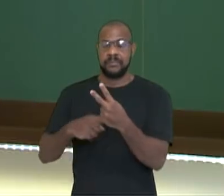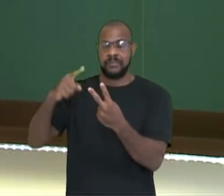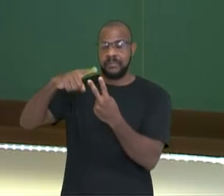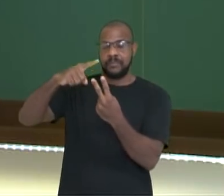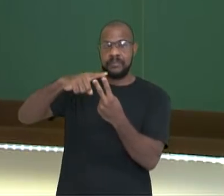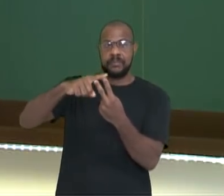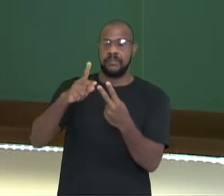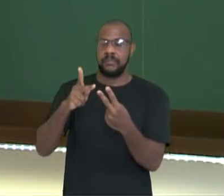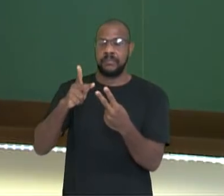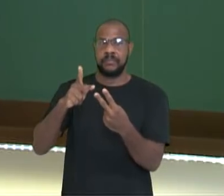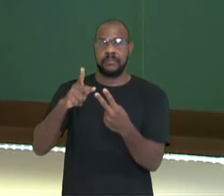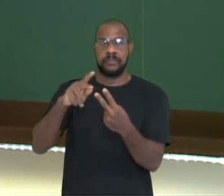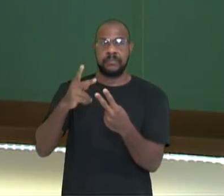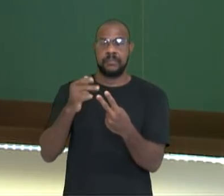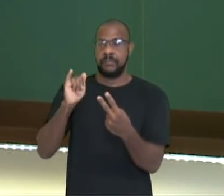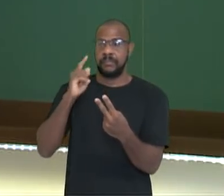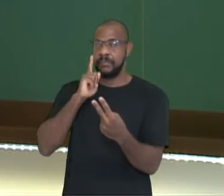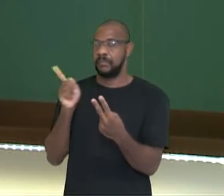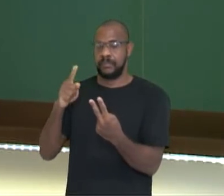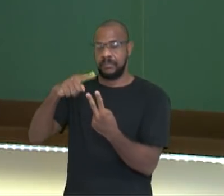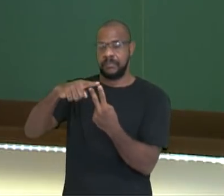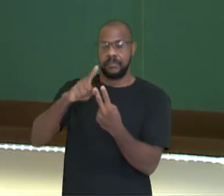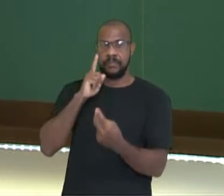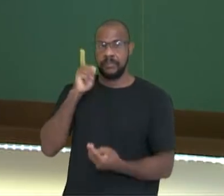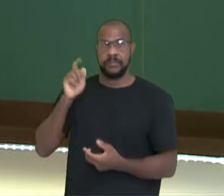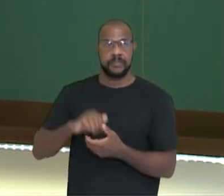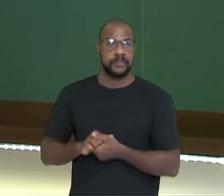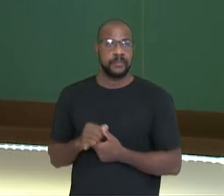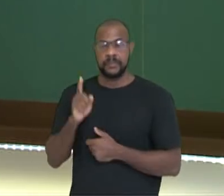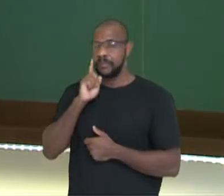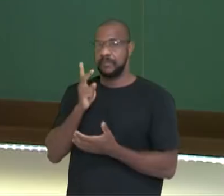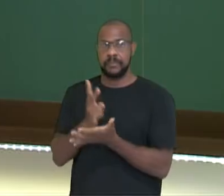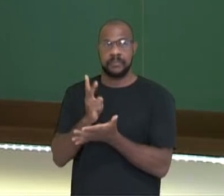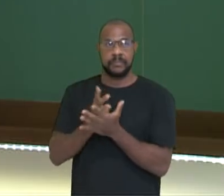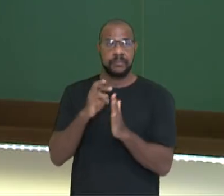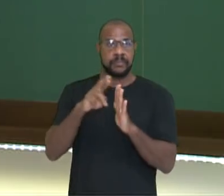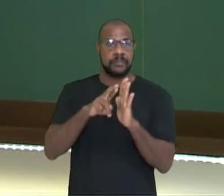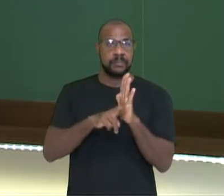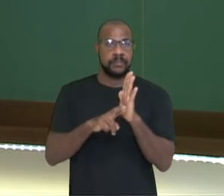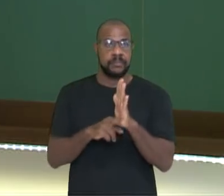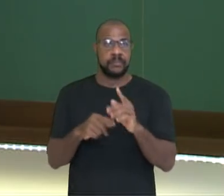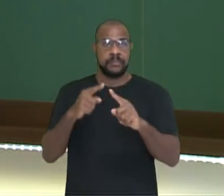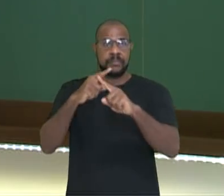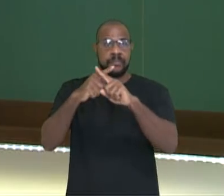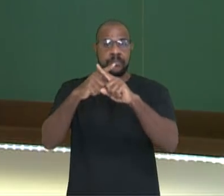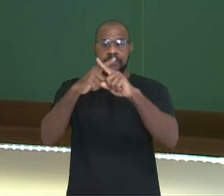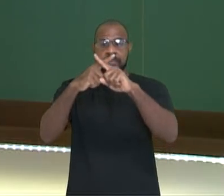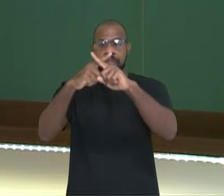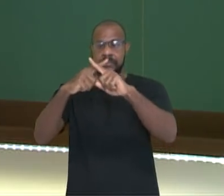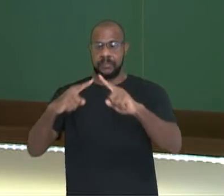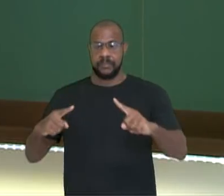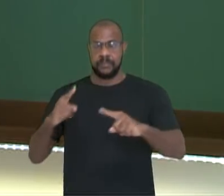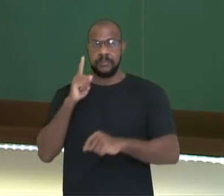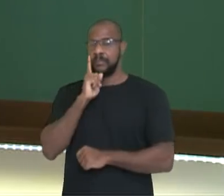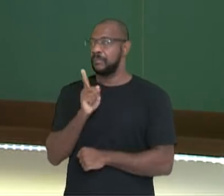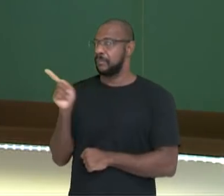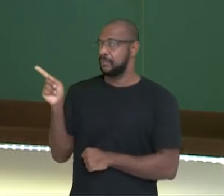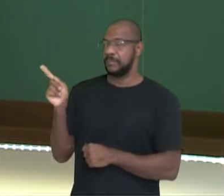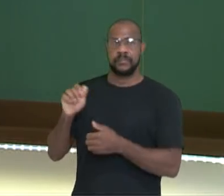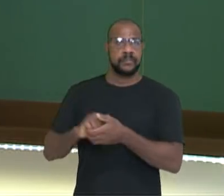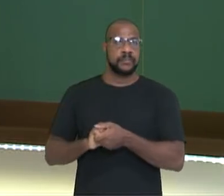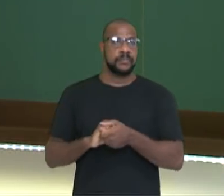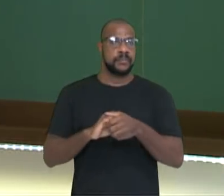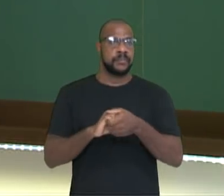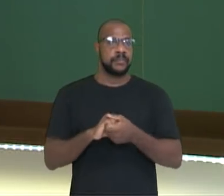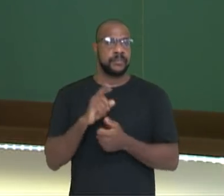graus. Então, continuando, aqui eu fiz uma regrinha de 3 simples, π sobre 6, que é o